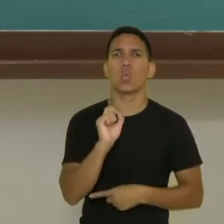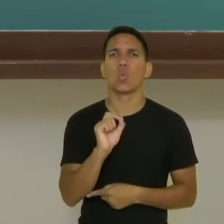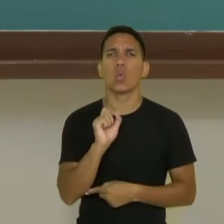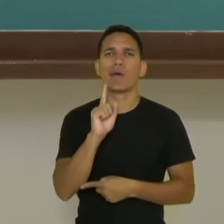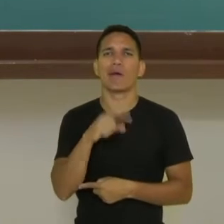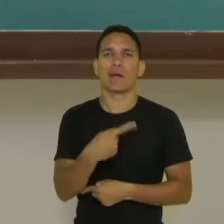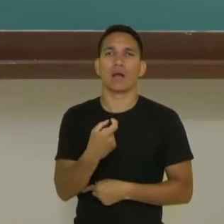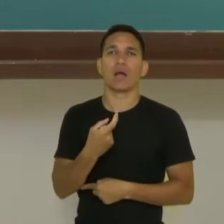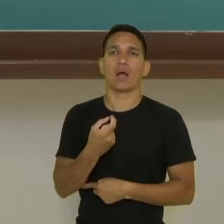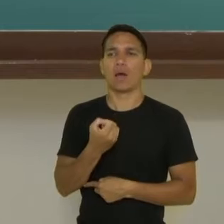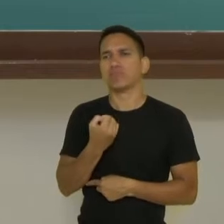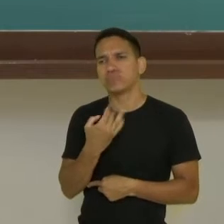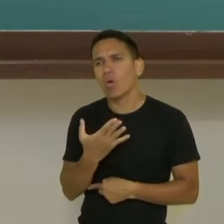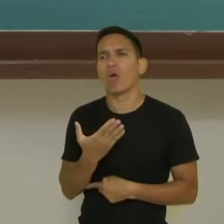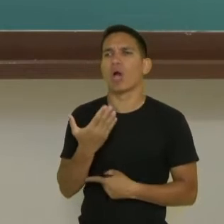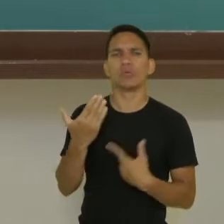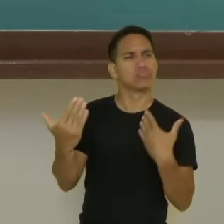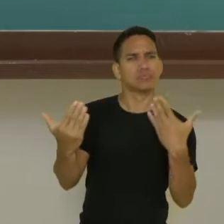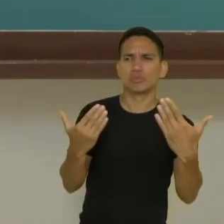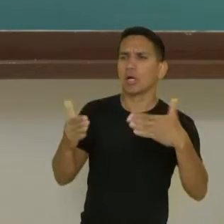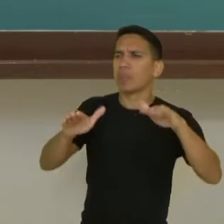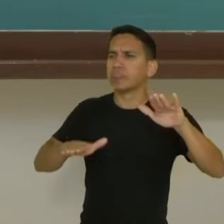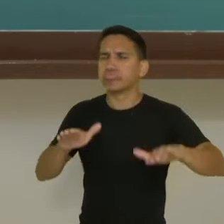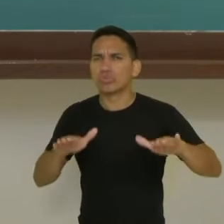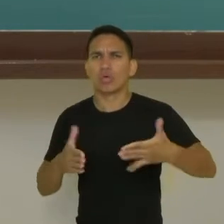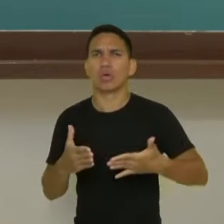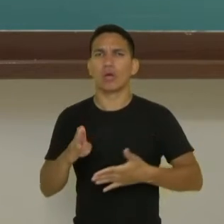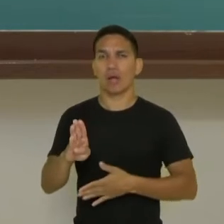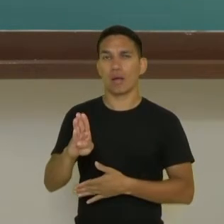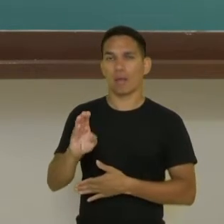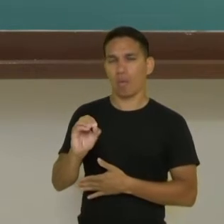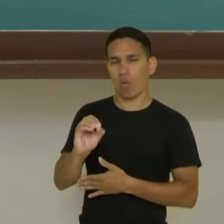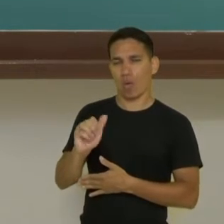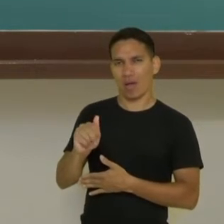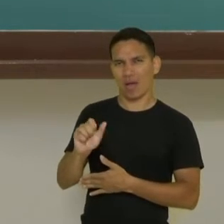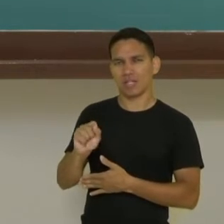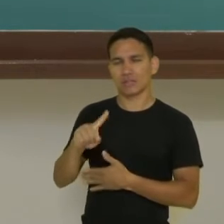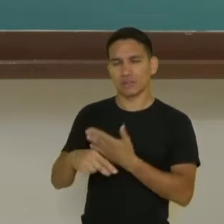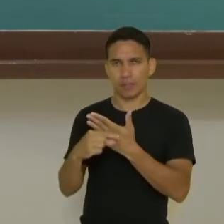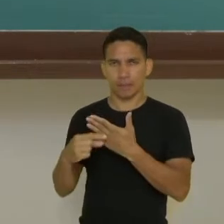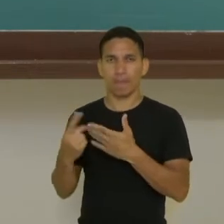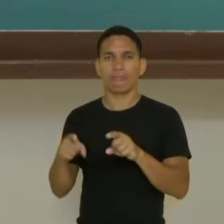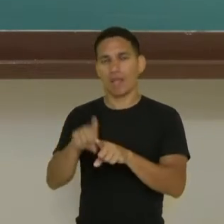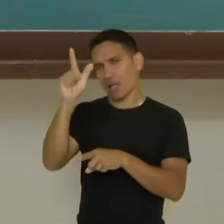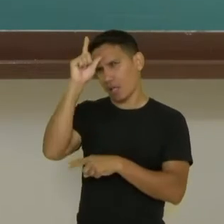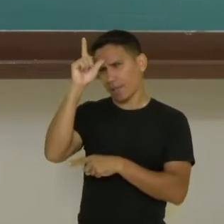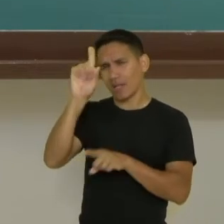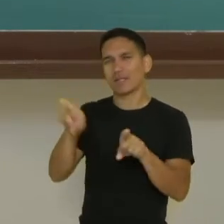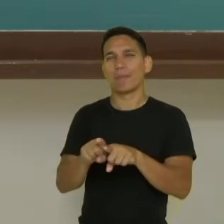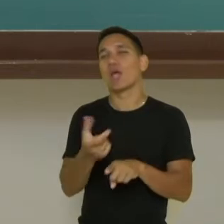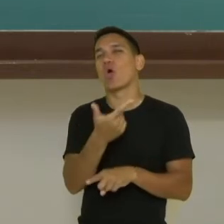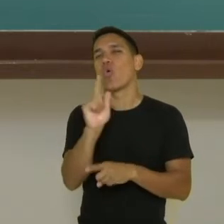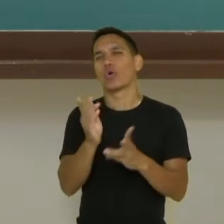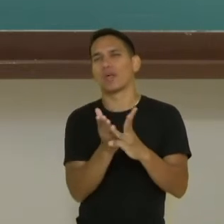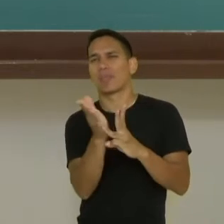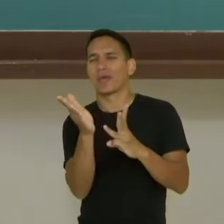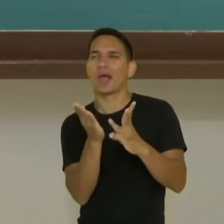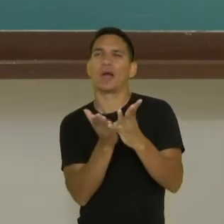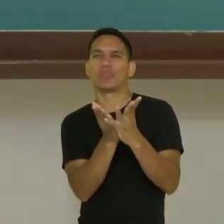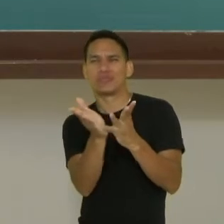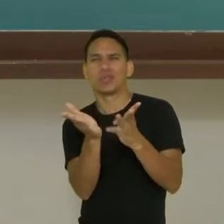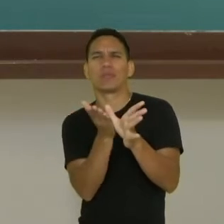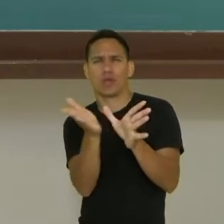né, o pensamento do relativismo, de Franz Boas, do alemão, para depois a gente ter outras correntes, né, o estruturalismo, o funcionalismo, tantas